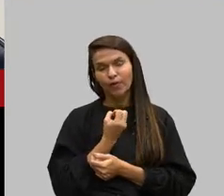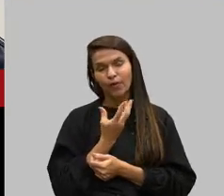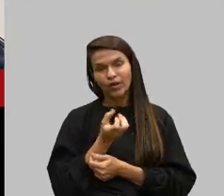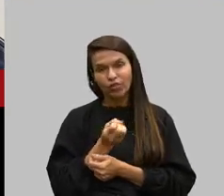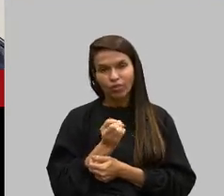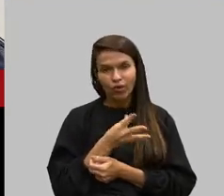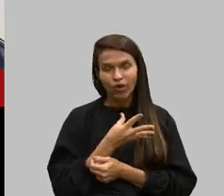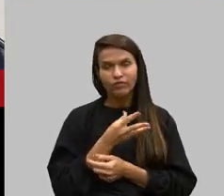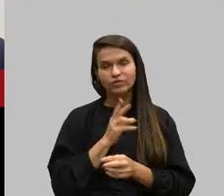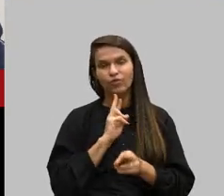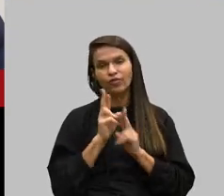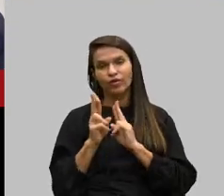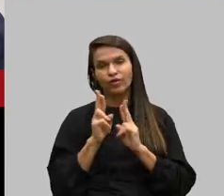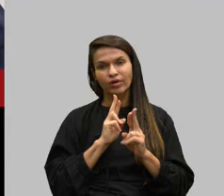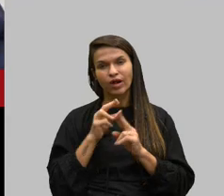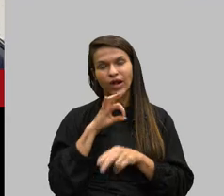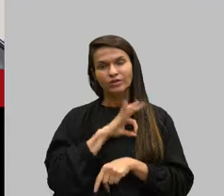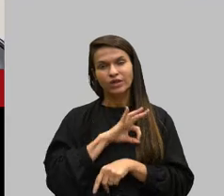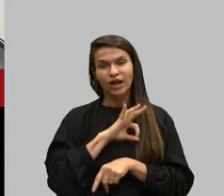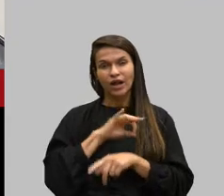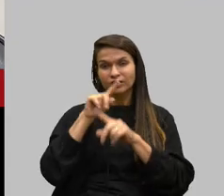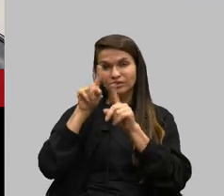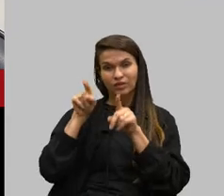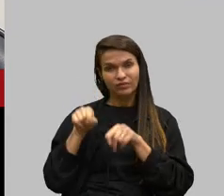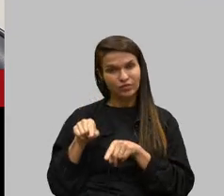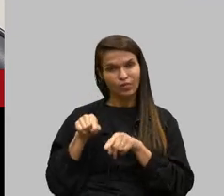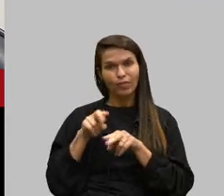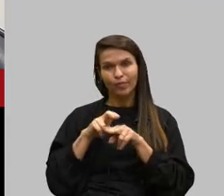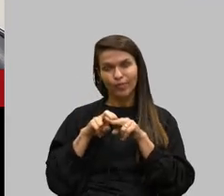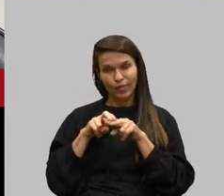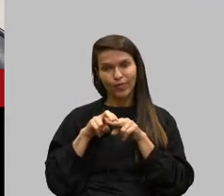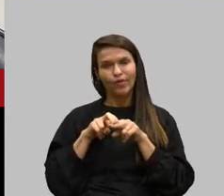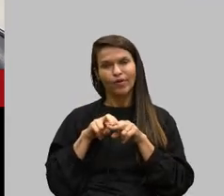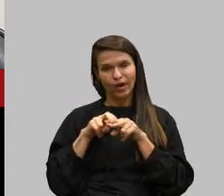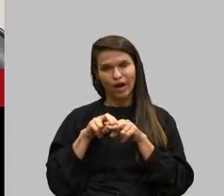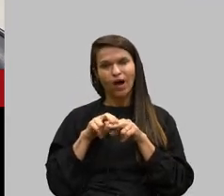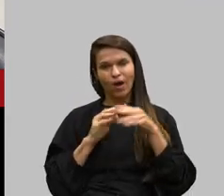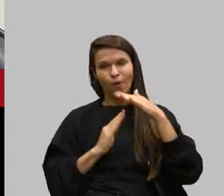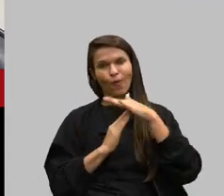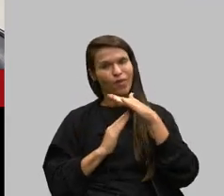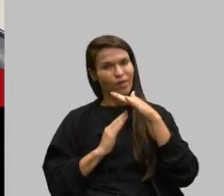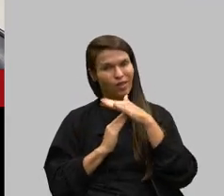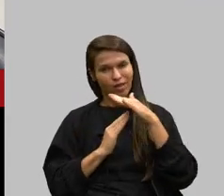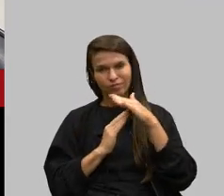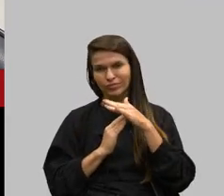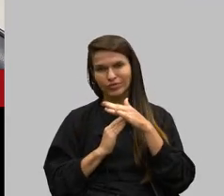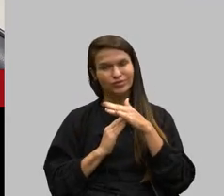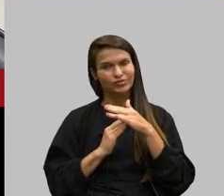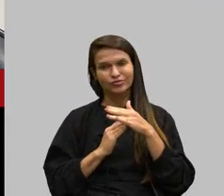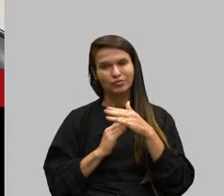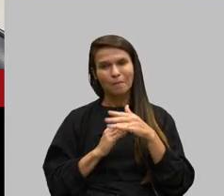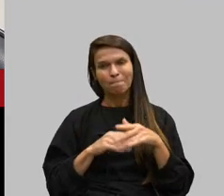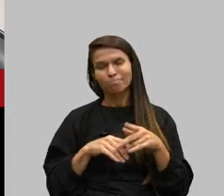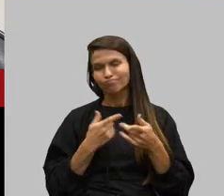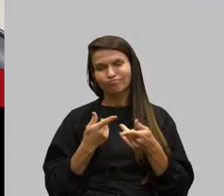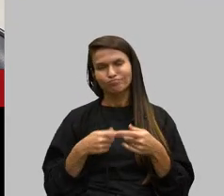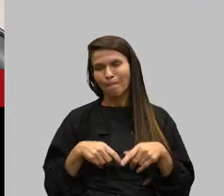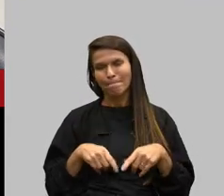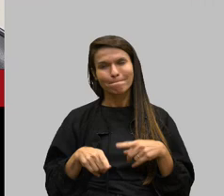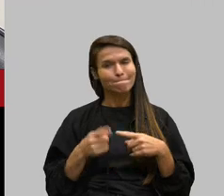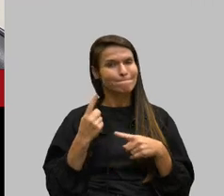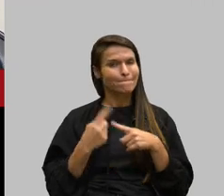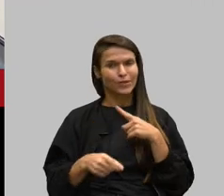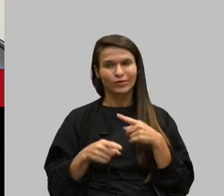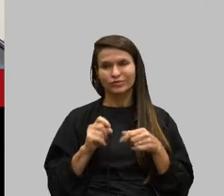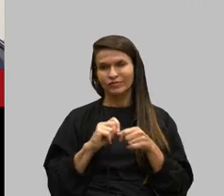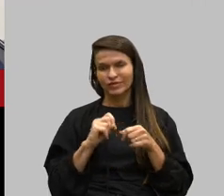relação a salário de servidor porque o caixa do Estado nos impede de fazer isso nos impede